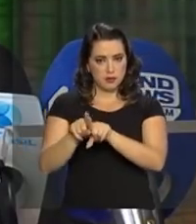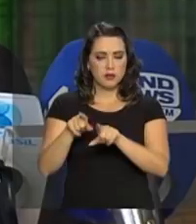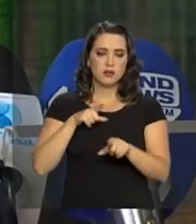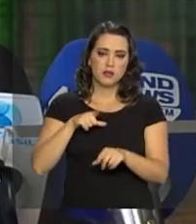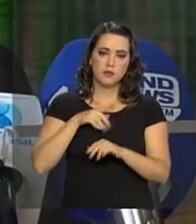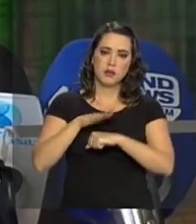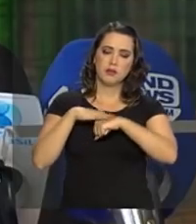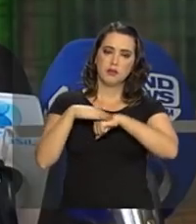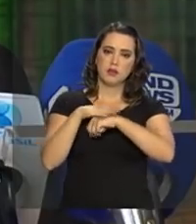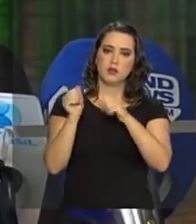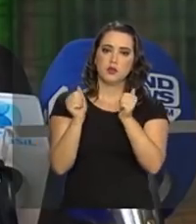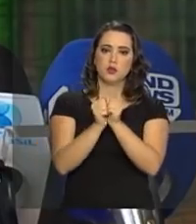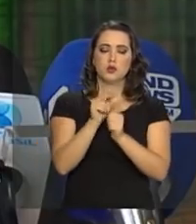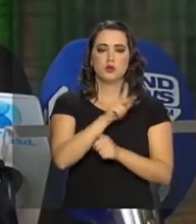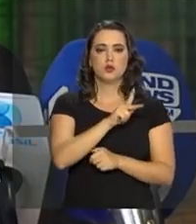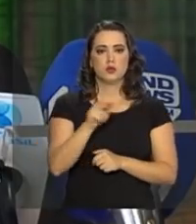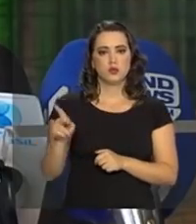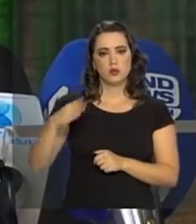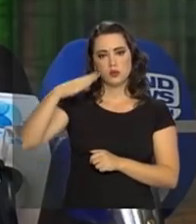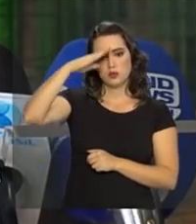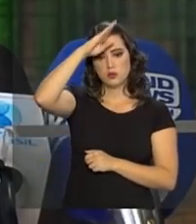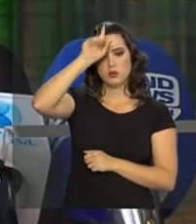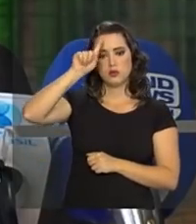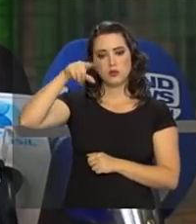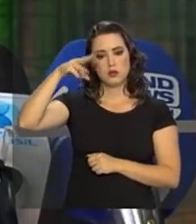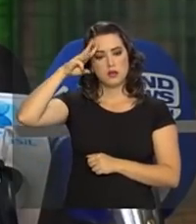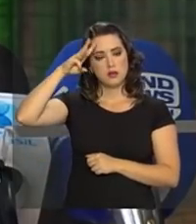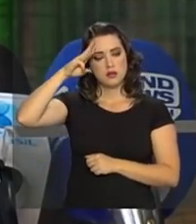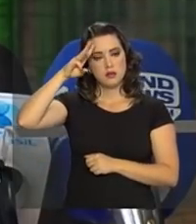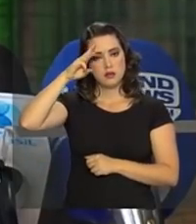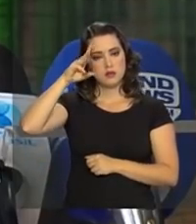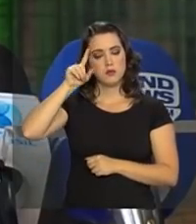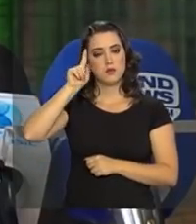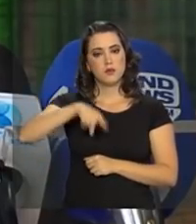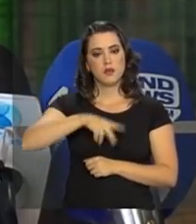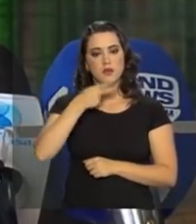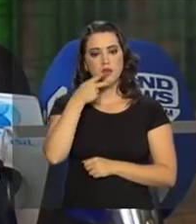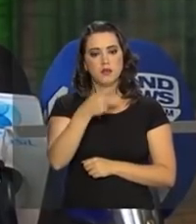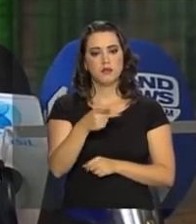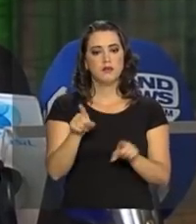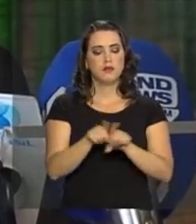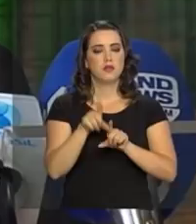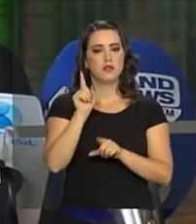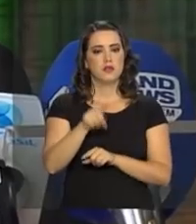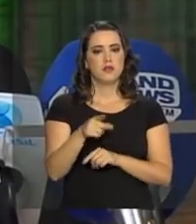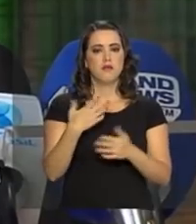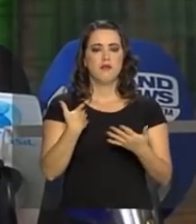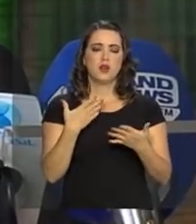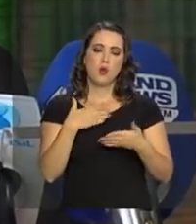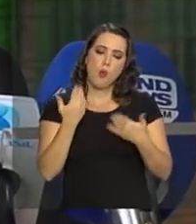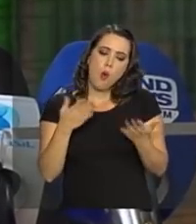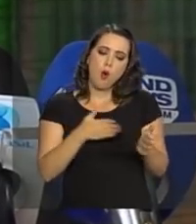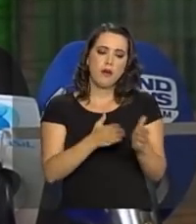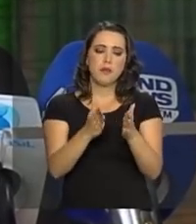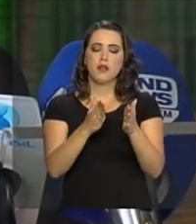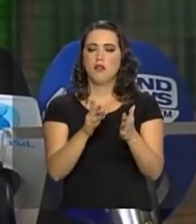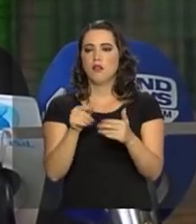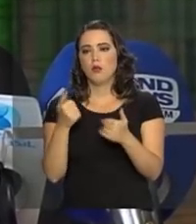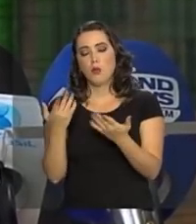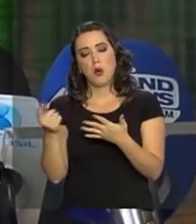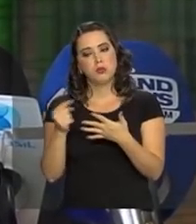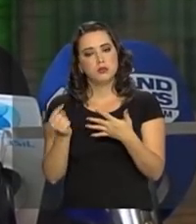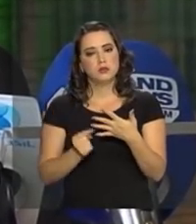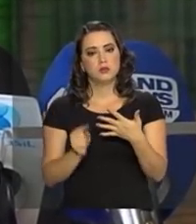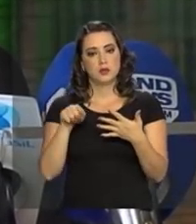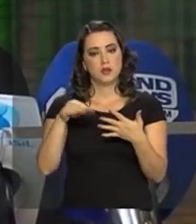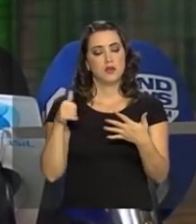também uma conversa com o presidente Bolsonaro na terça-feira, né, sobre as linhas, enfim, e como eu disse